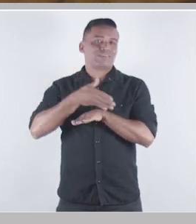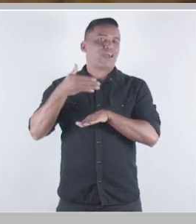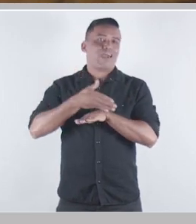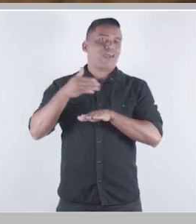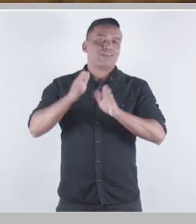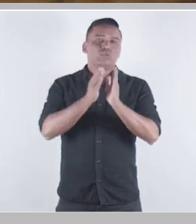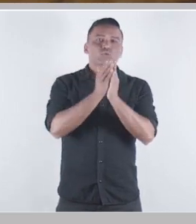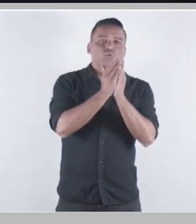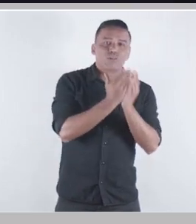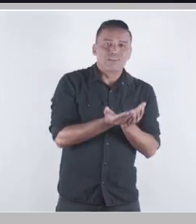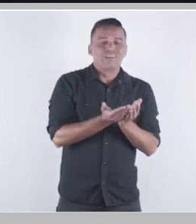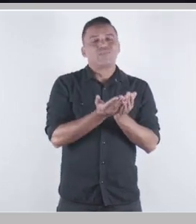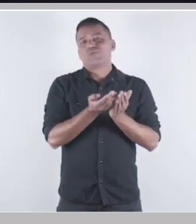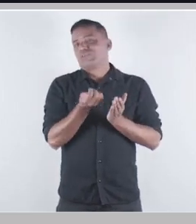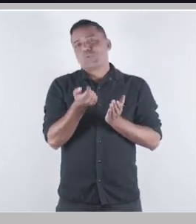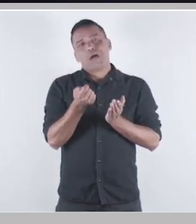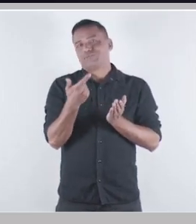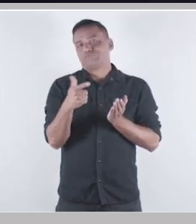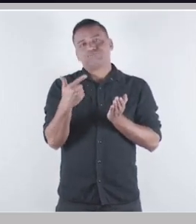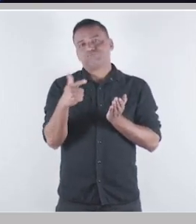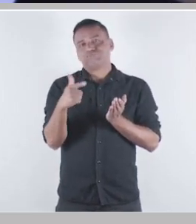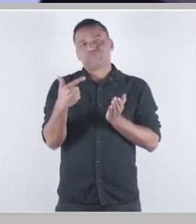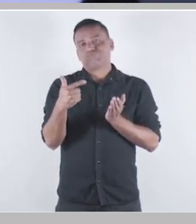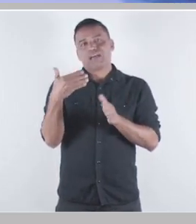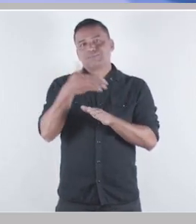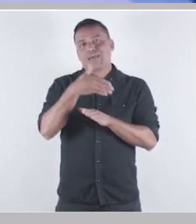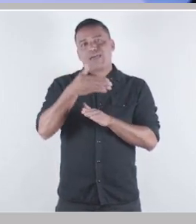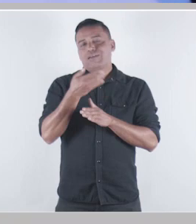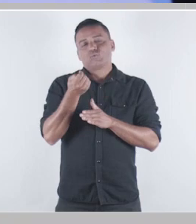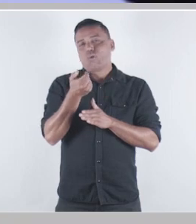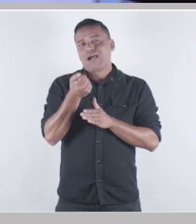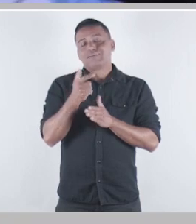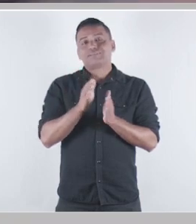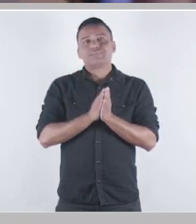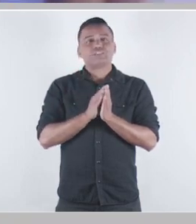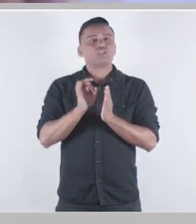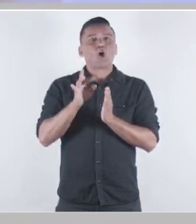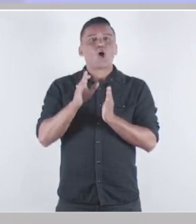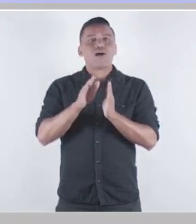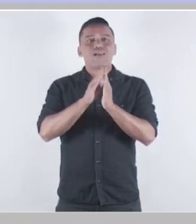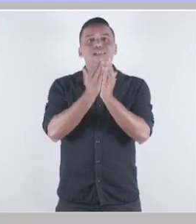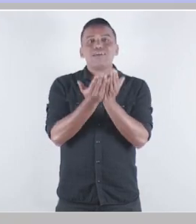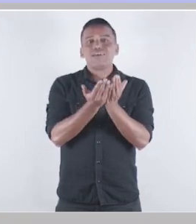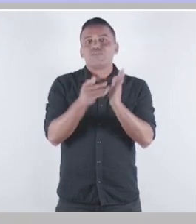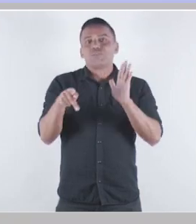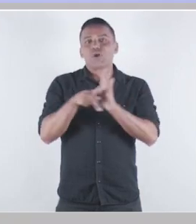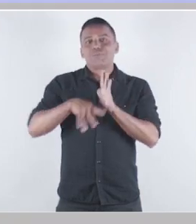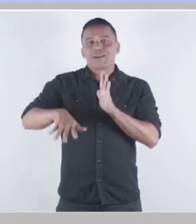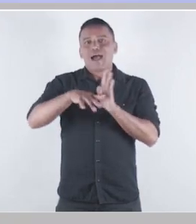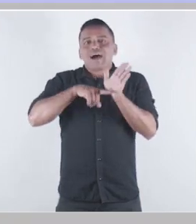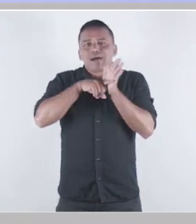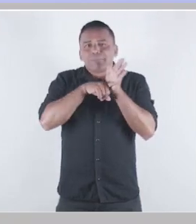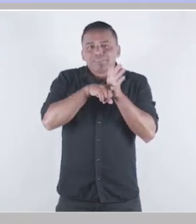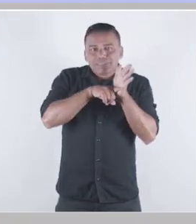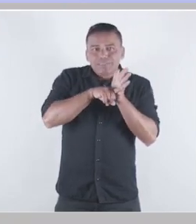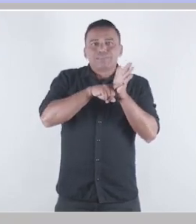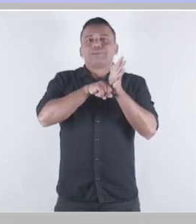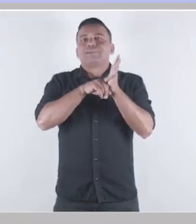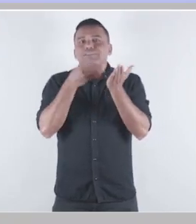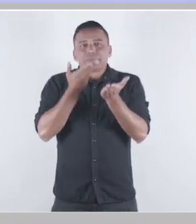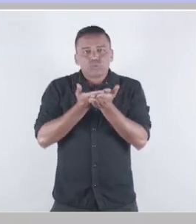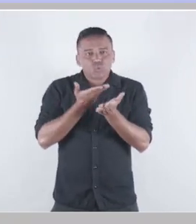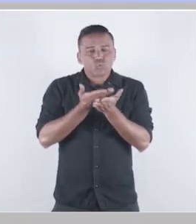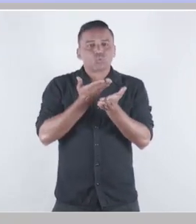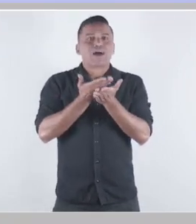livros. Os livros que eu tinha acesso eram coisas mais de enciclopédia, coisas assim para estudar, né, livros